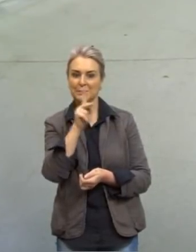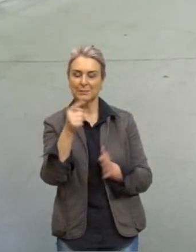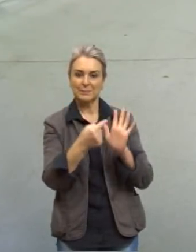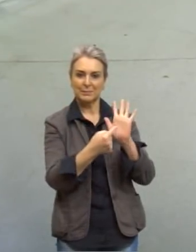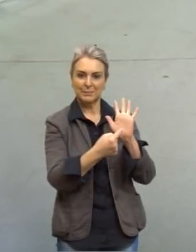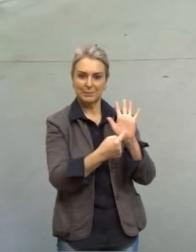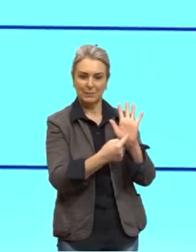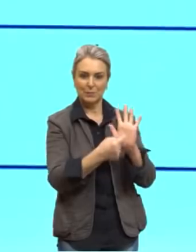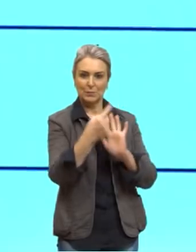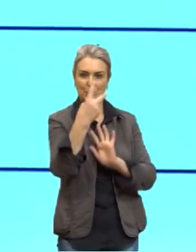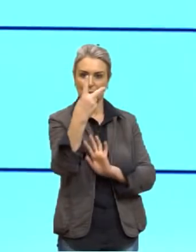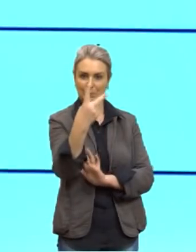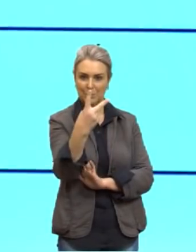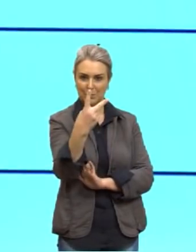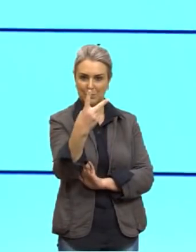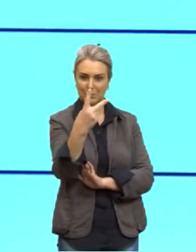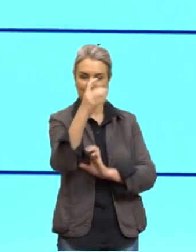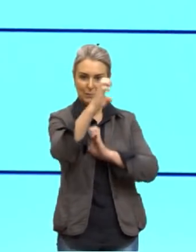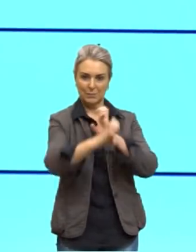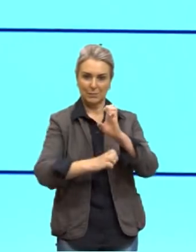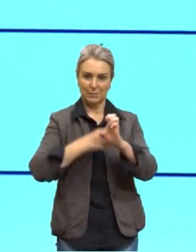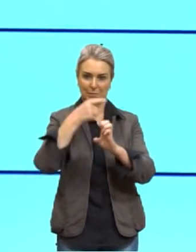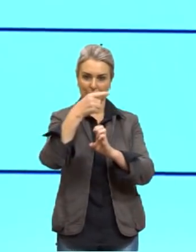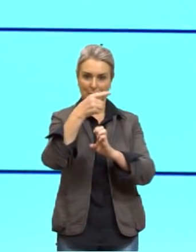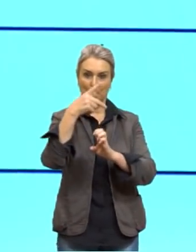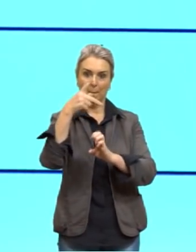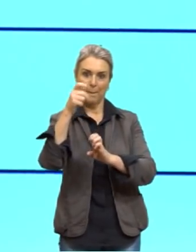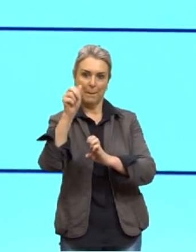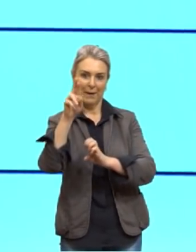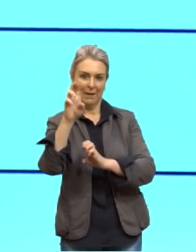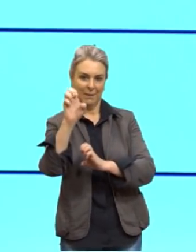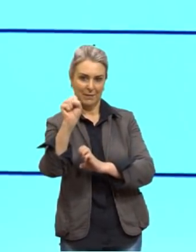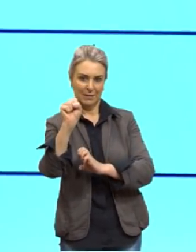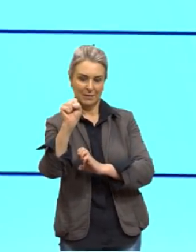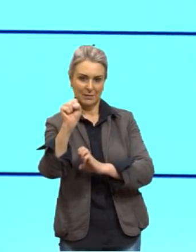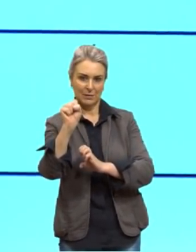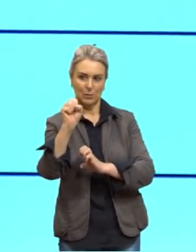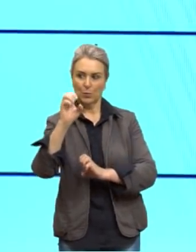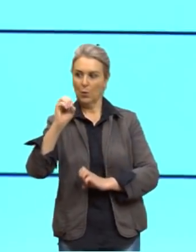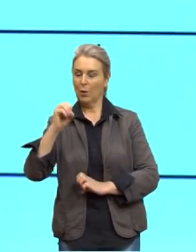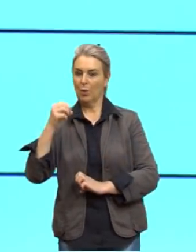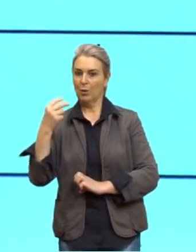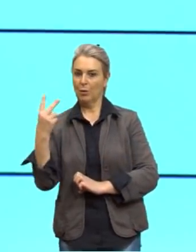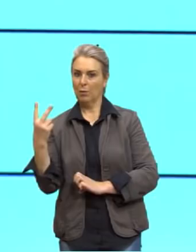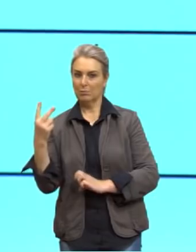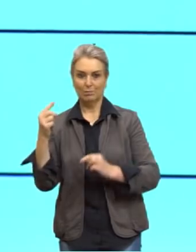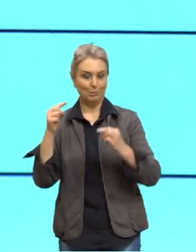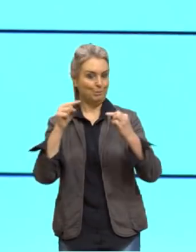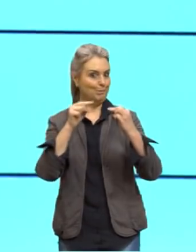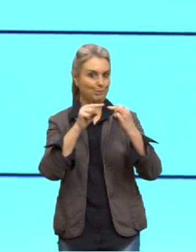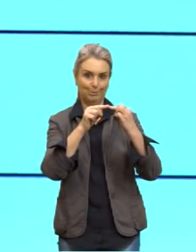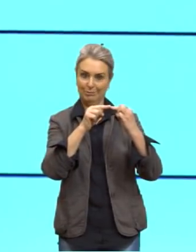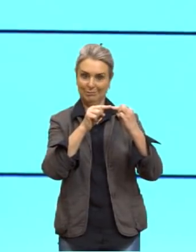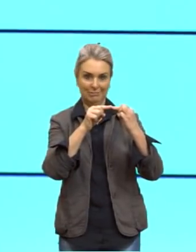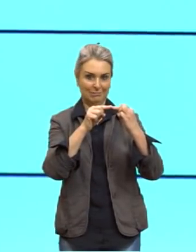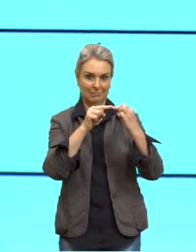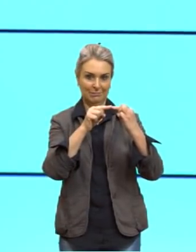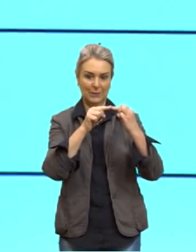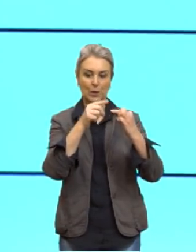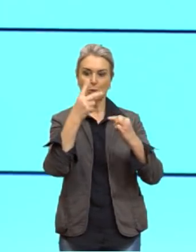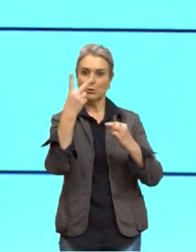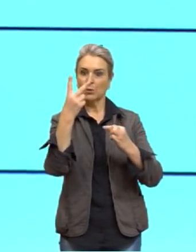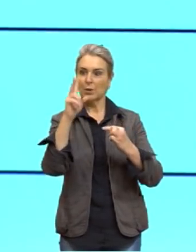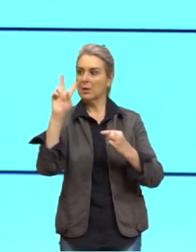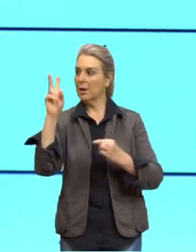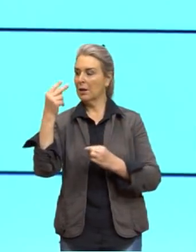tenho os dois pares de elétrons ó os dois pares de elétrons do oxigênio que não estão ligando tá e